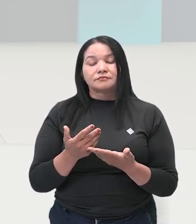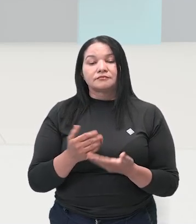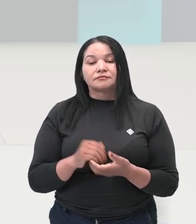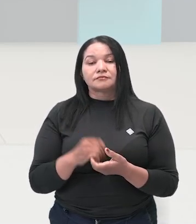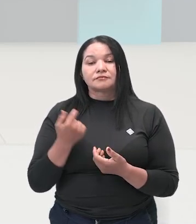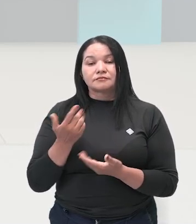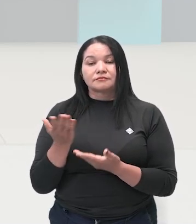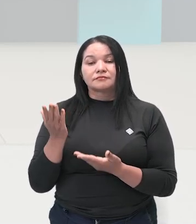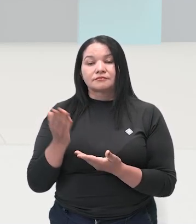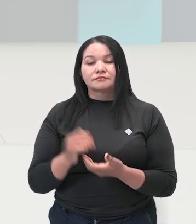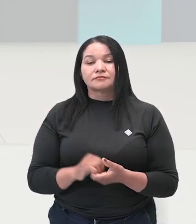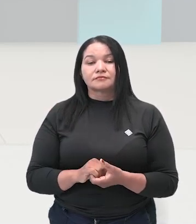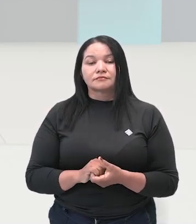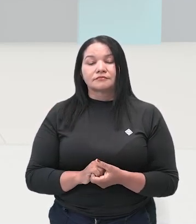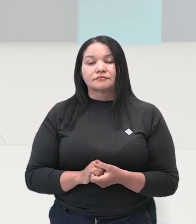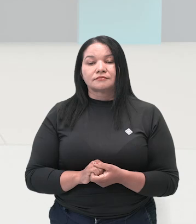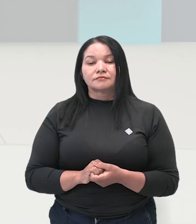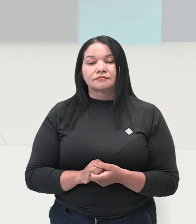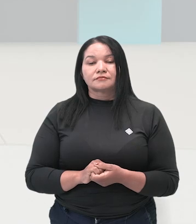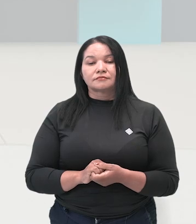degradation, destruction,